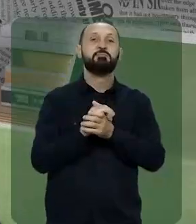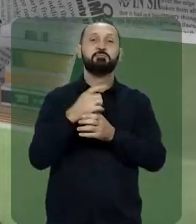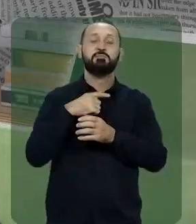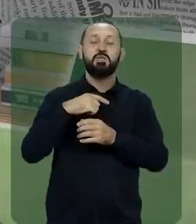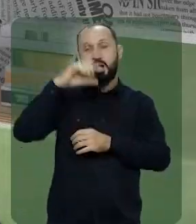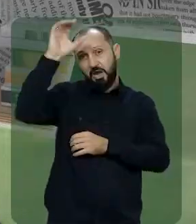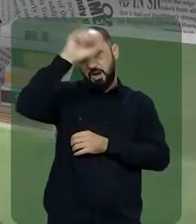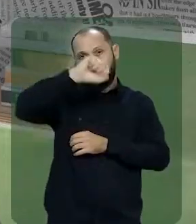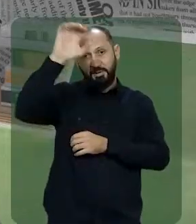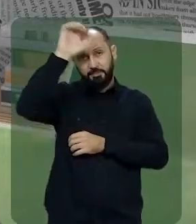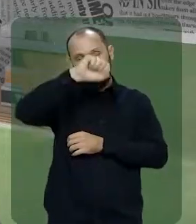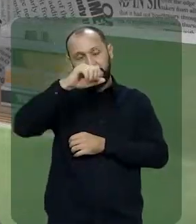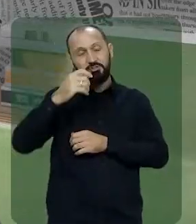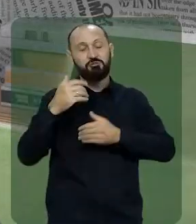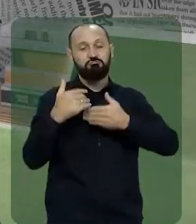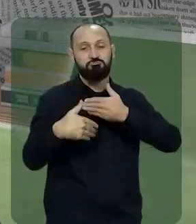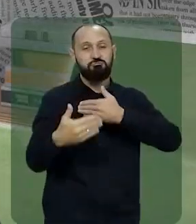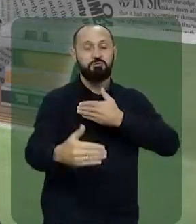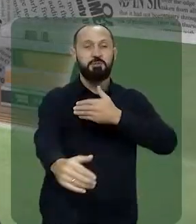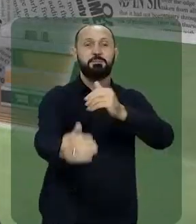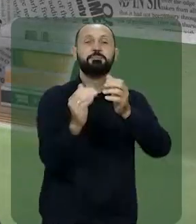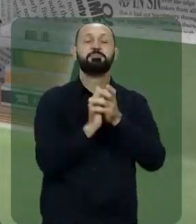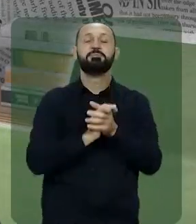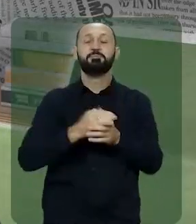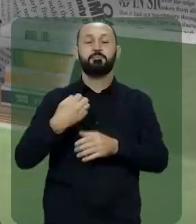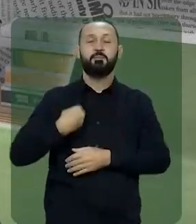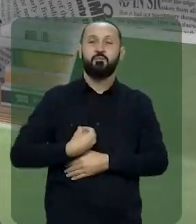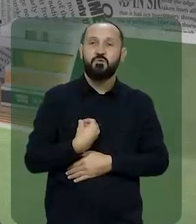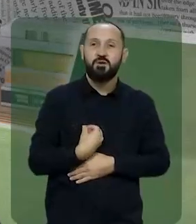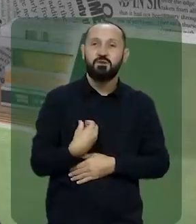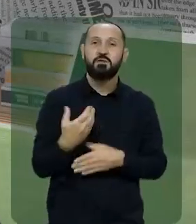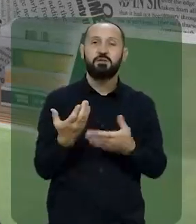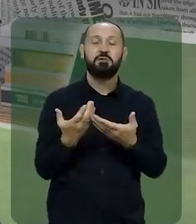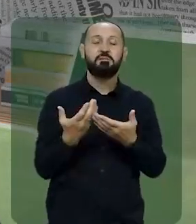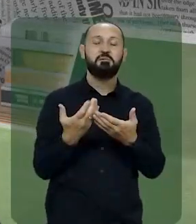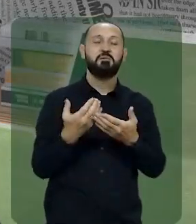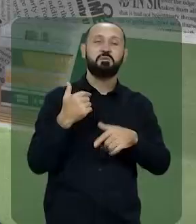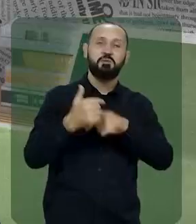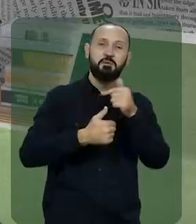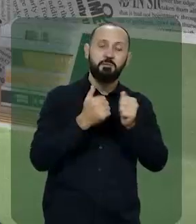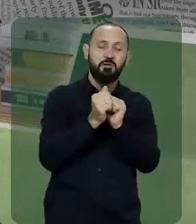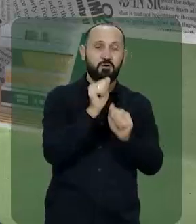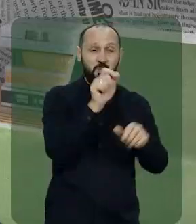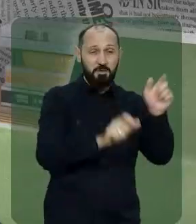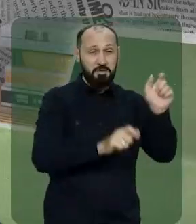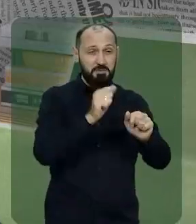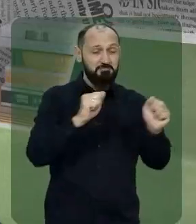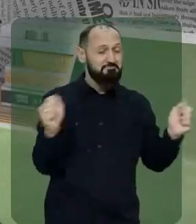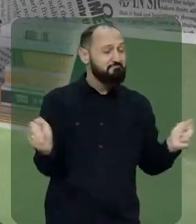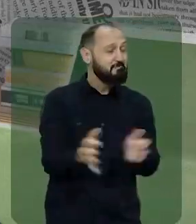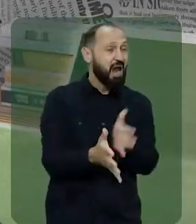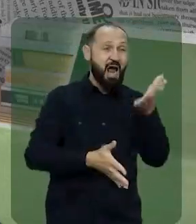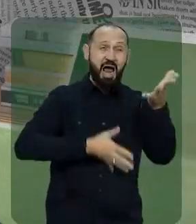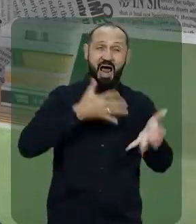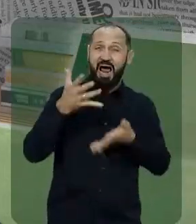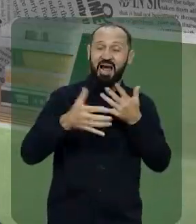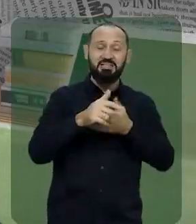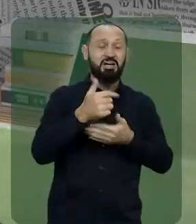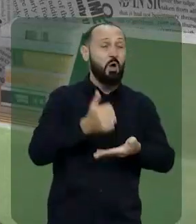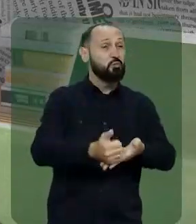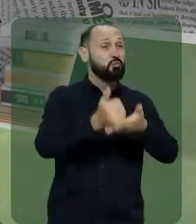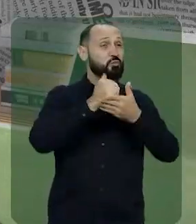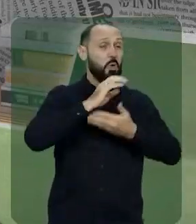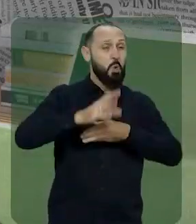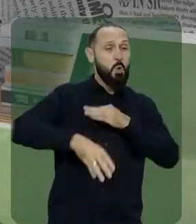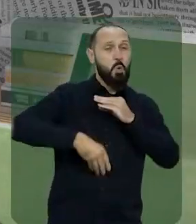um aprendizado fantástico para a minha vida. Trabalhei com figuras fantásticas que muito